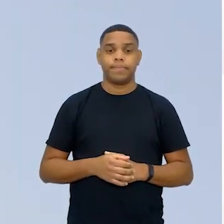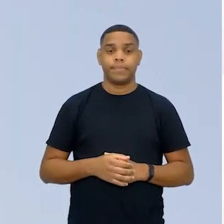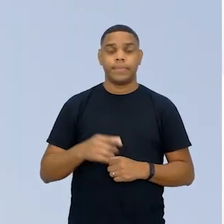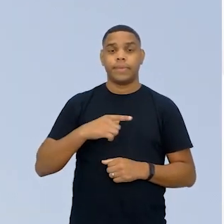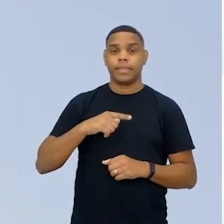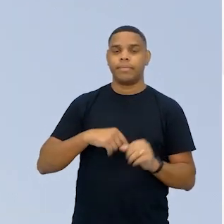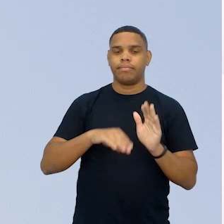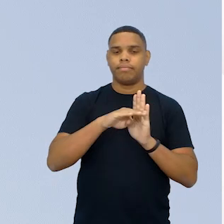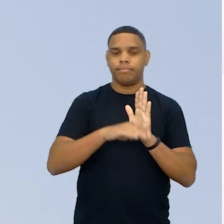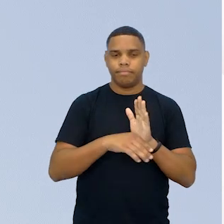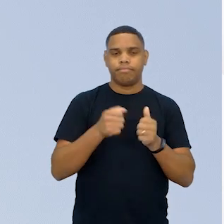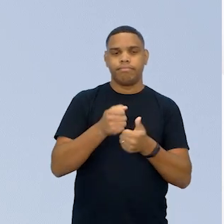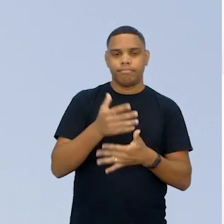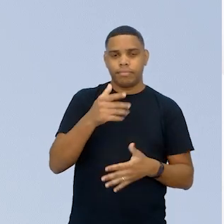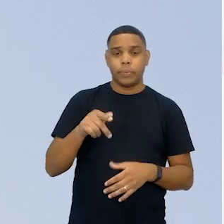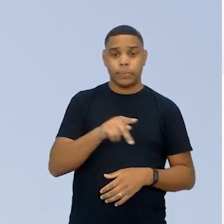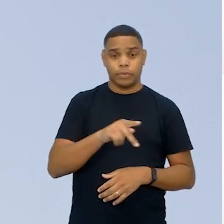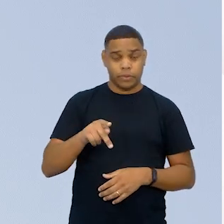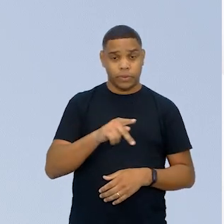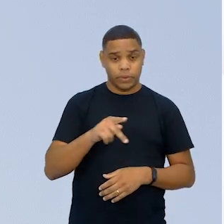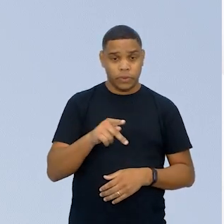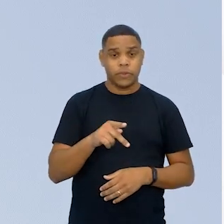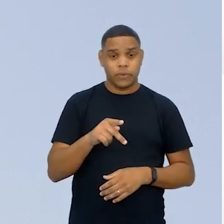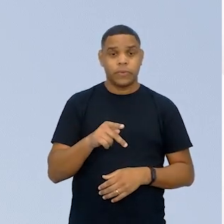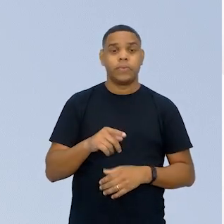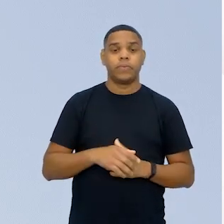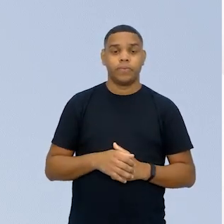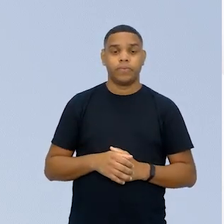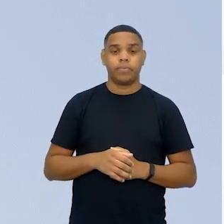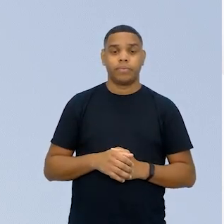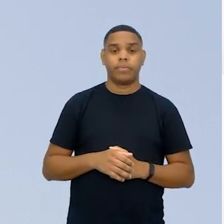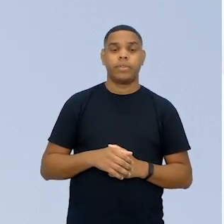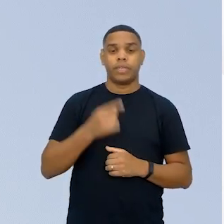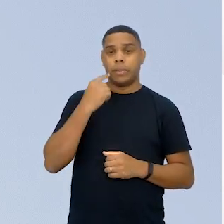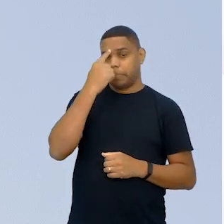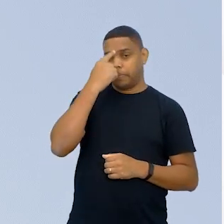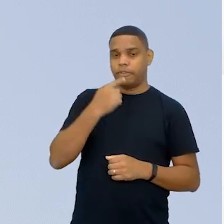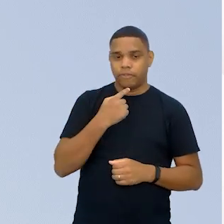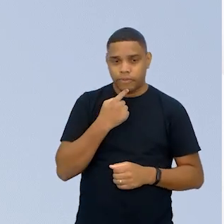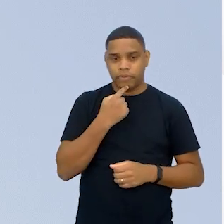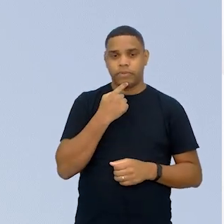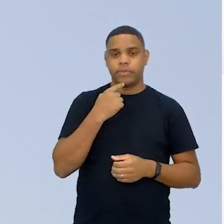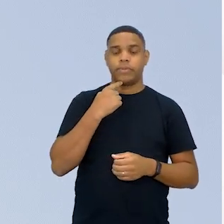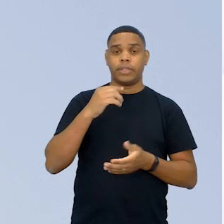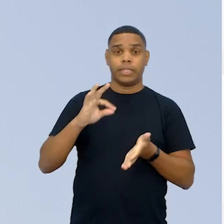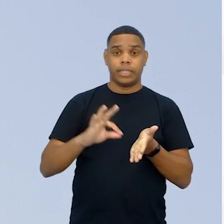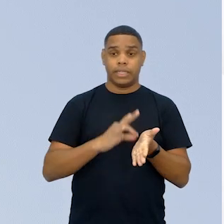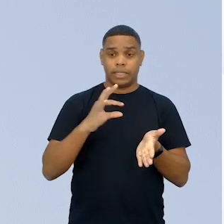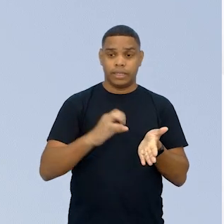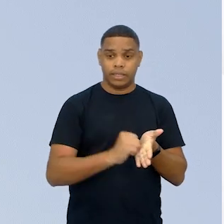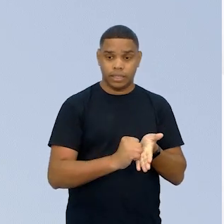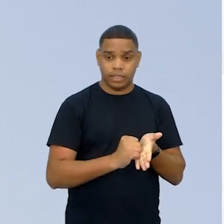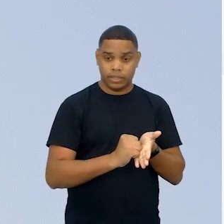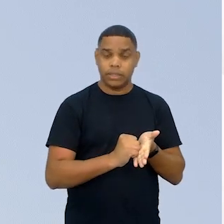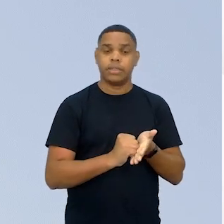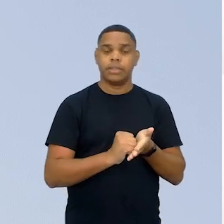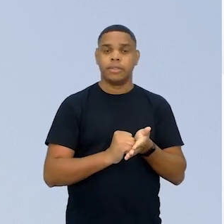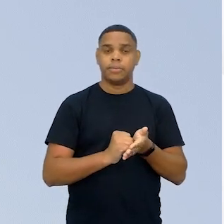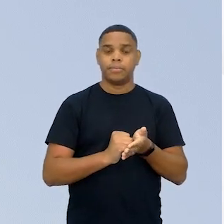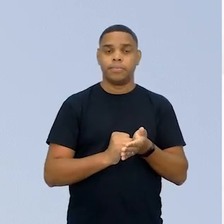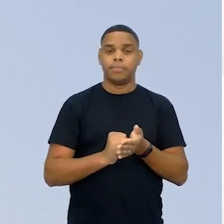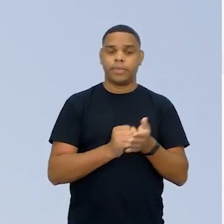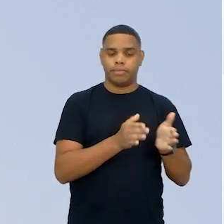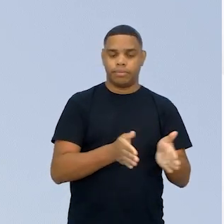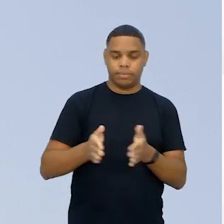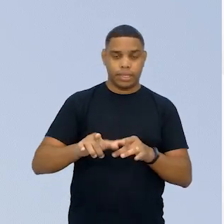o índice Multiplica SP Professores, no índice tem índice, perfil, inscrição multiplicador,